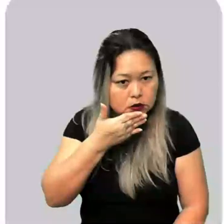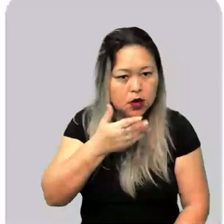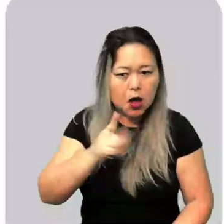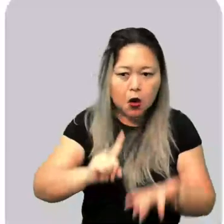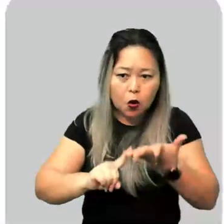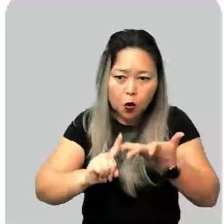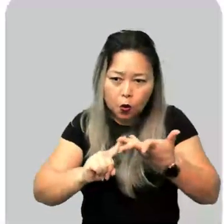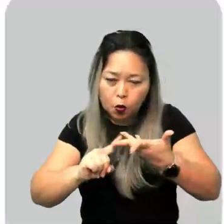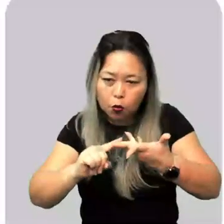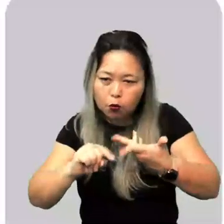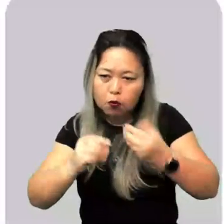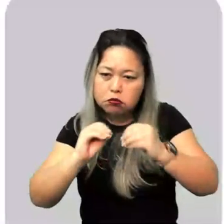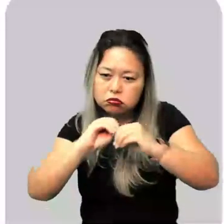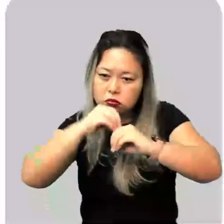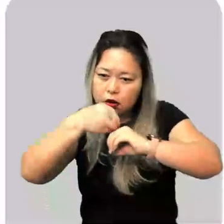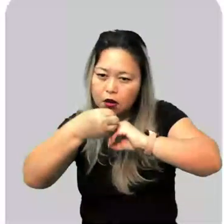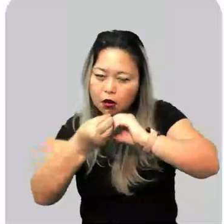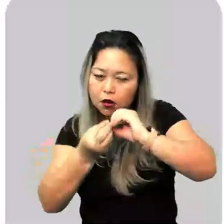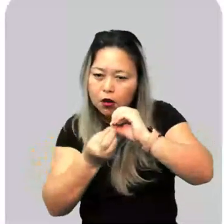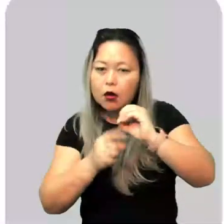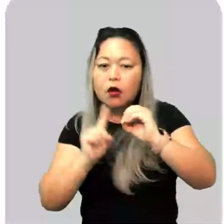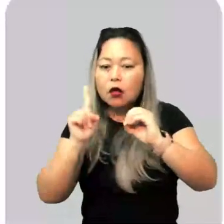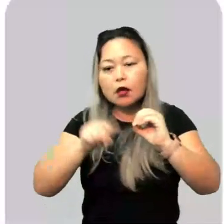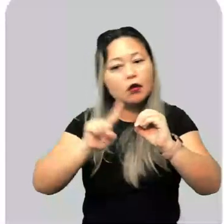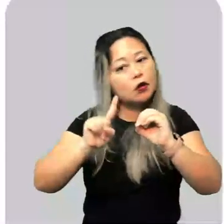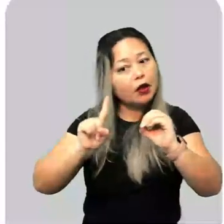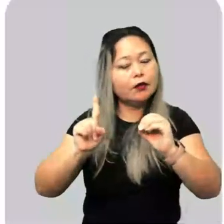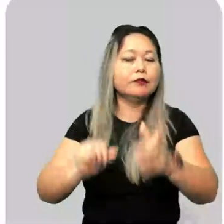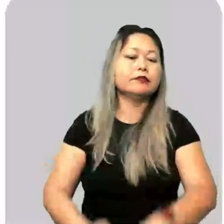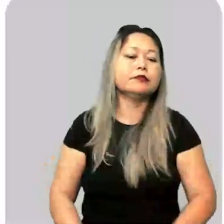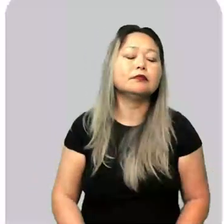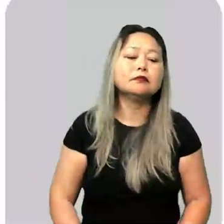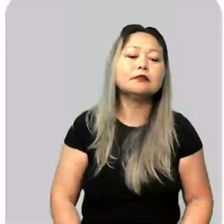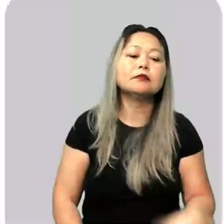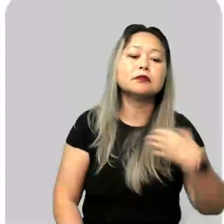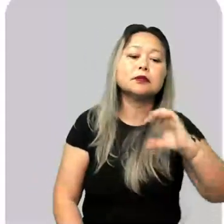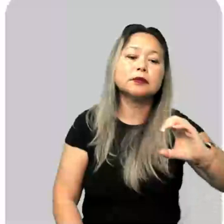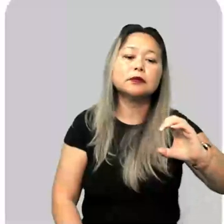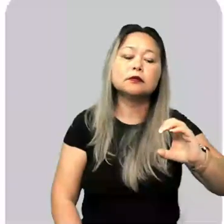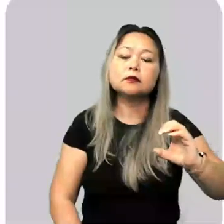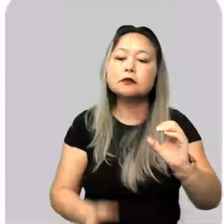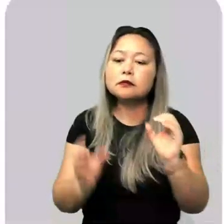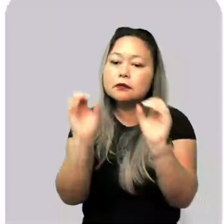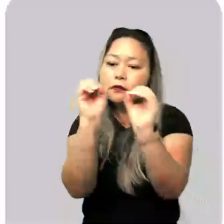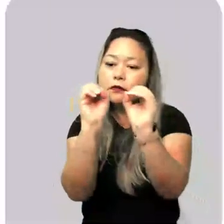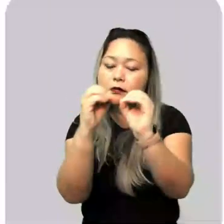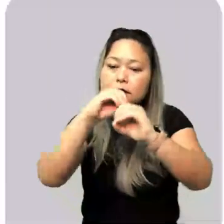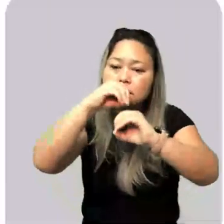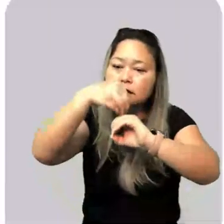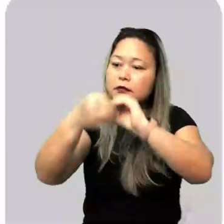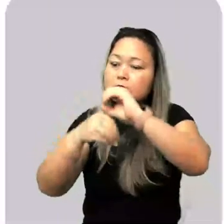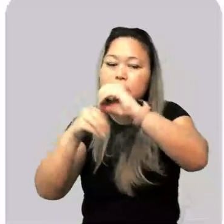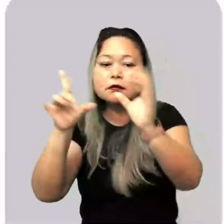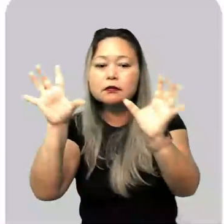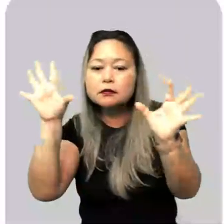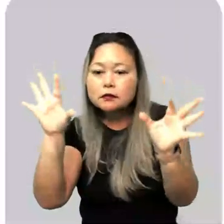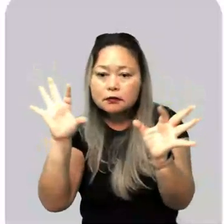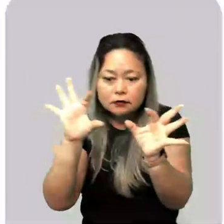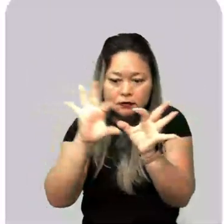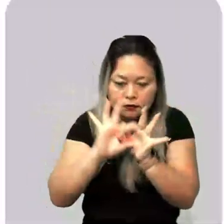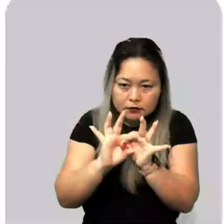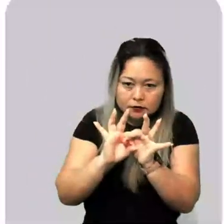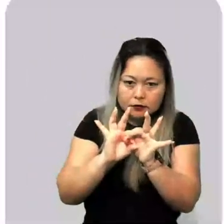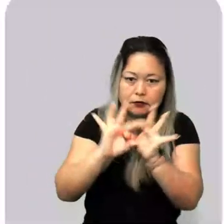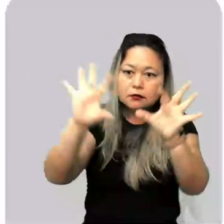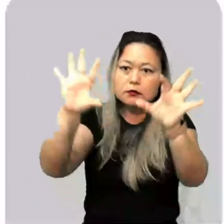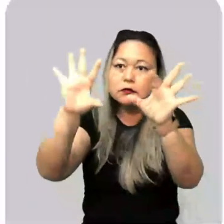Polissacarídeo tem sabor adocicado? Não, né, galera? São os monossacarídeos. C. Os disacarídeos são constituídos pela união...